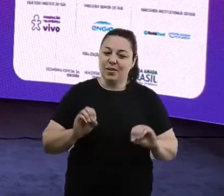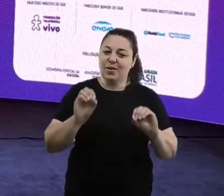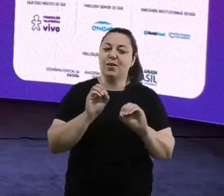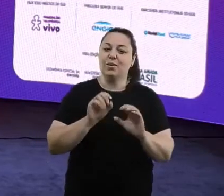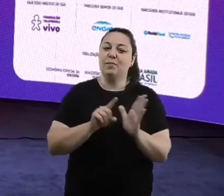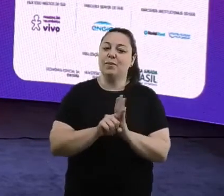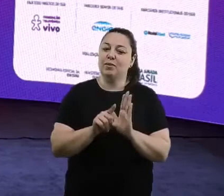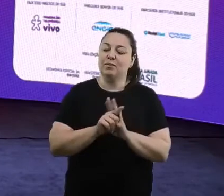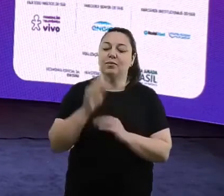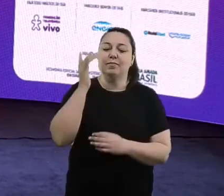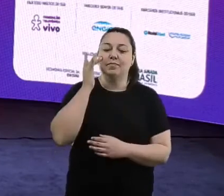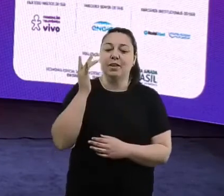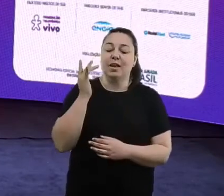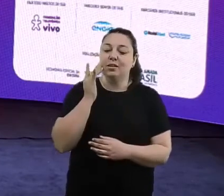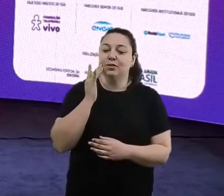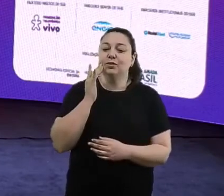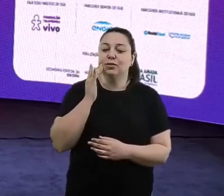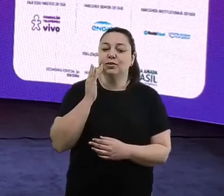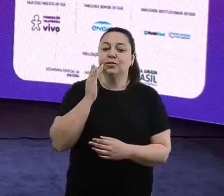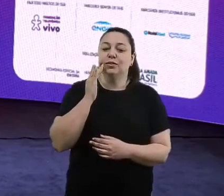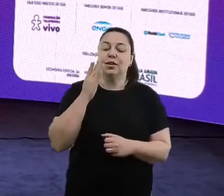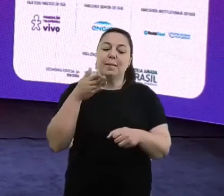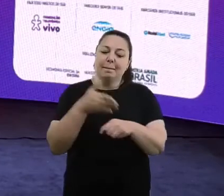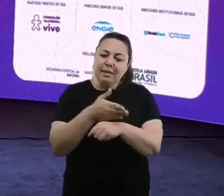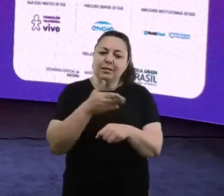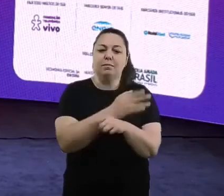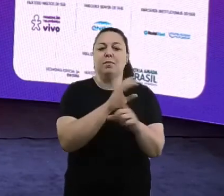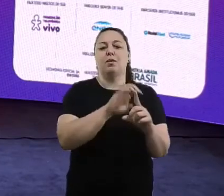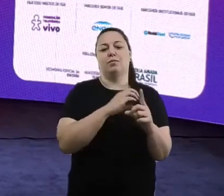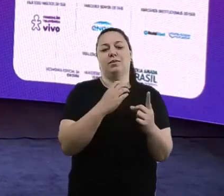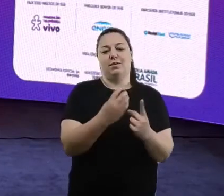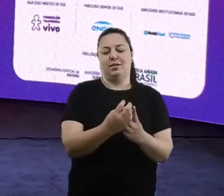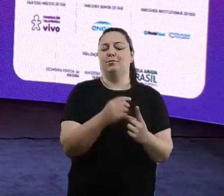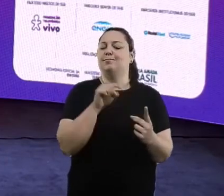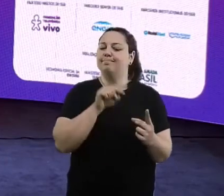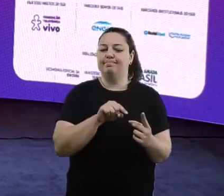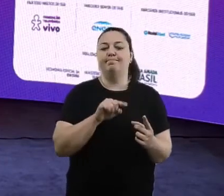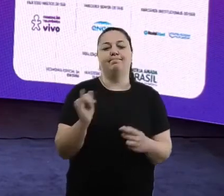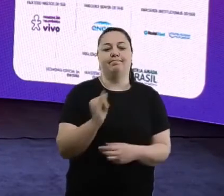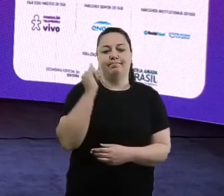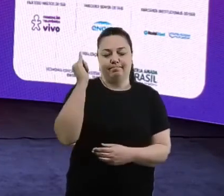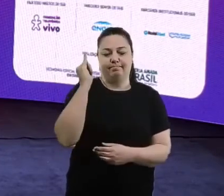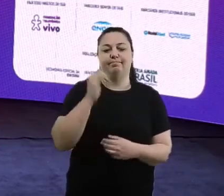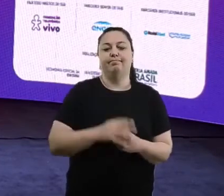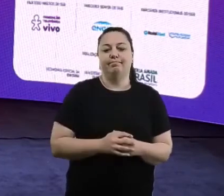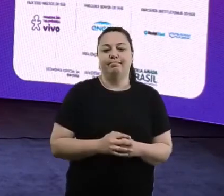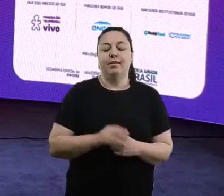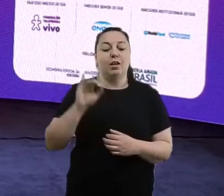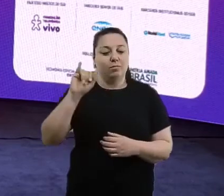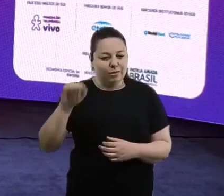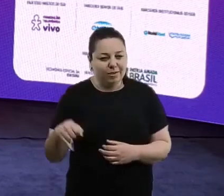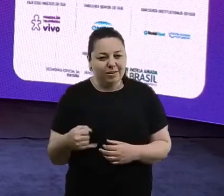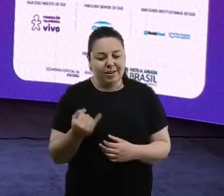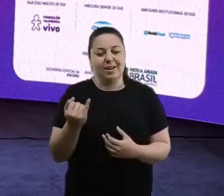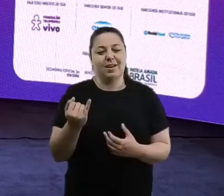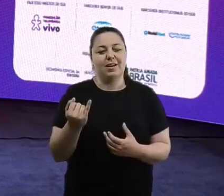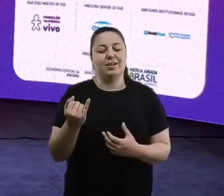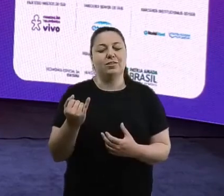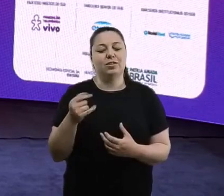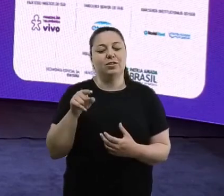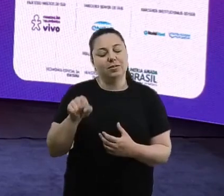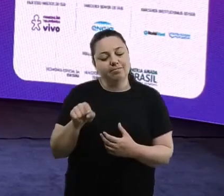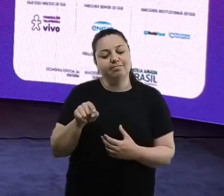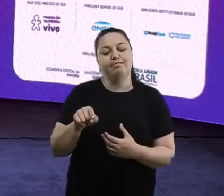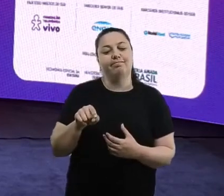que participar de comunidades, basicamente. Eu acho que essas oportunidades, elas são super ricas, porque